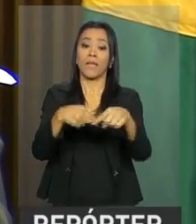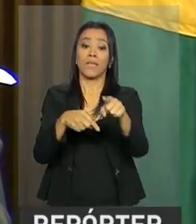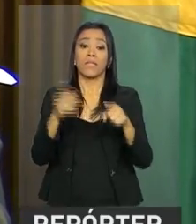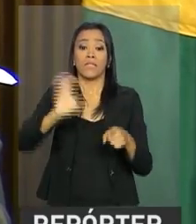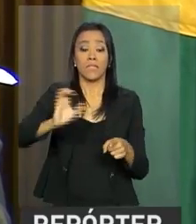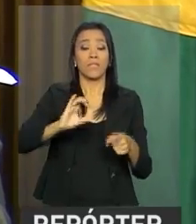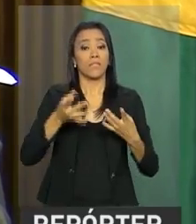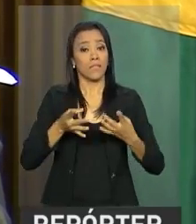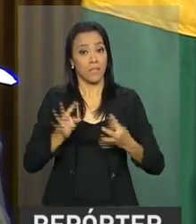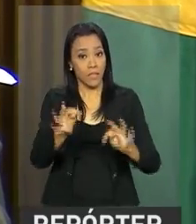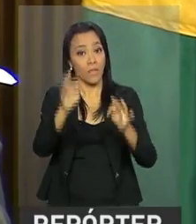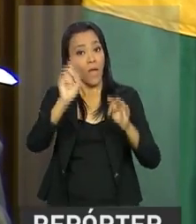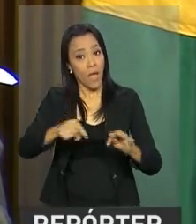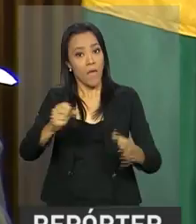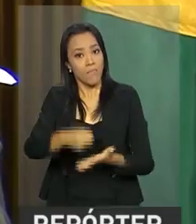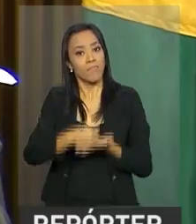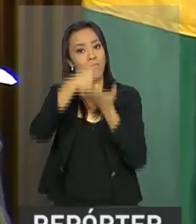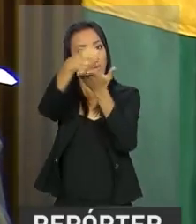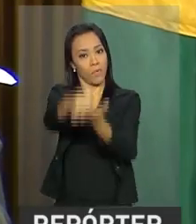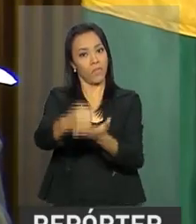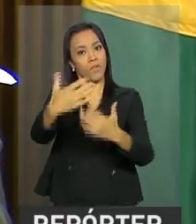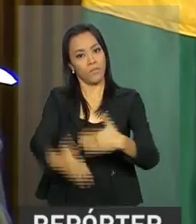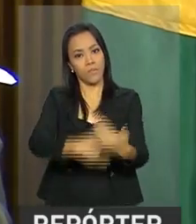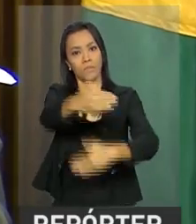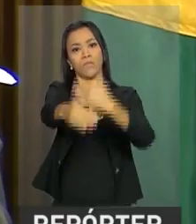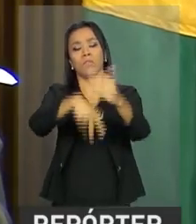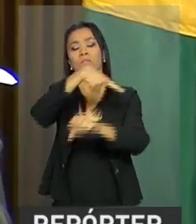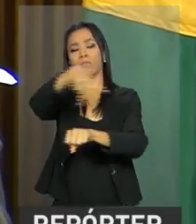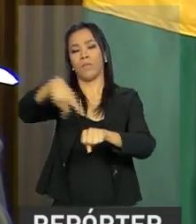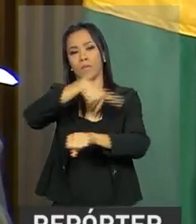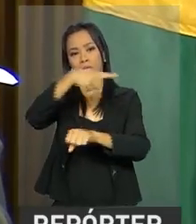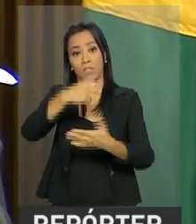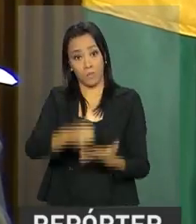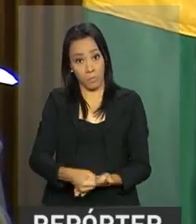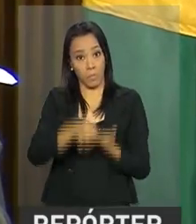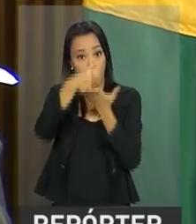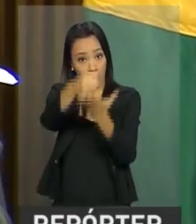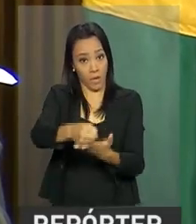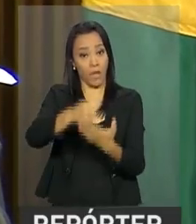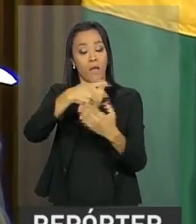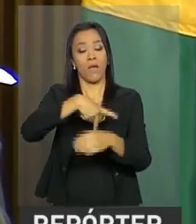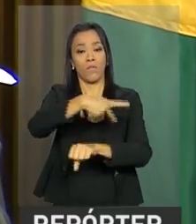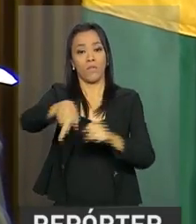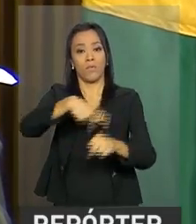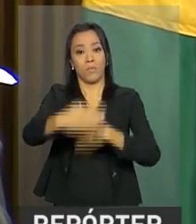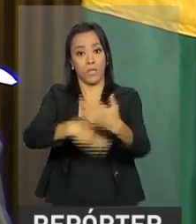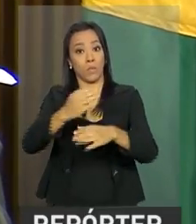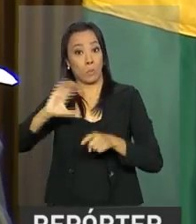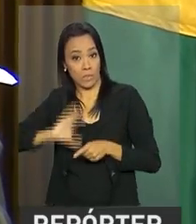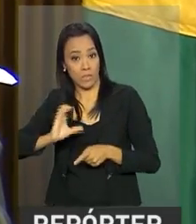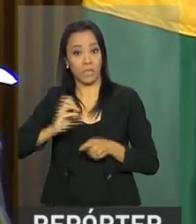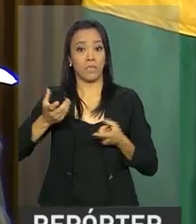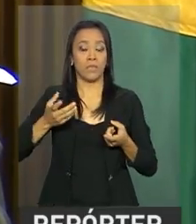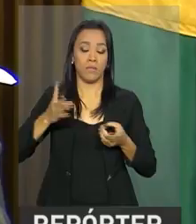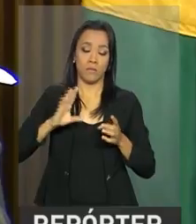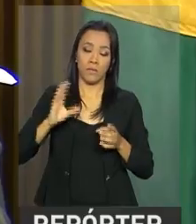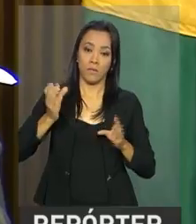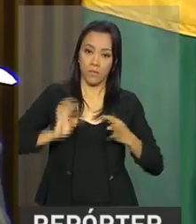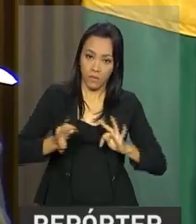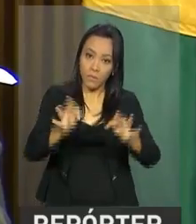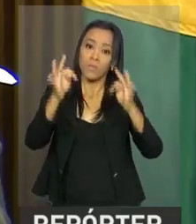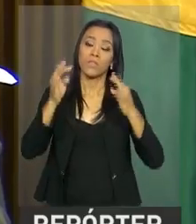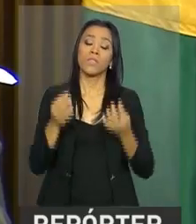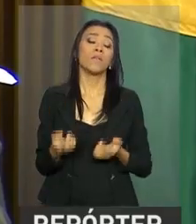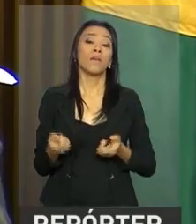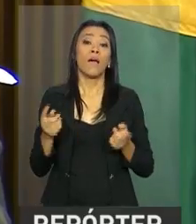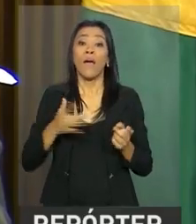é promover o crescimento do país. Promover o crescimento do país, você faz por meio